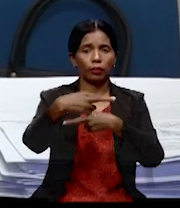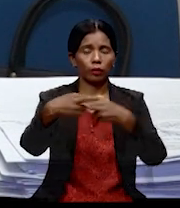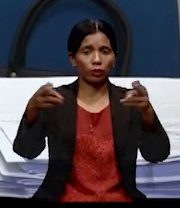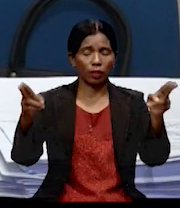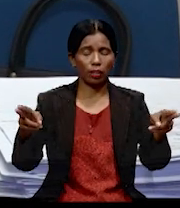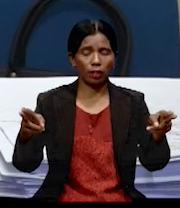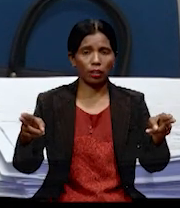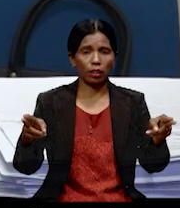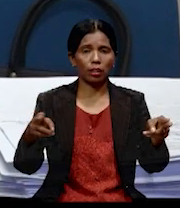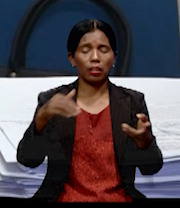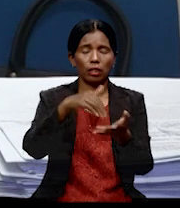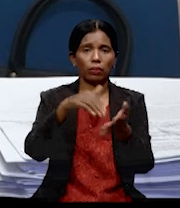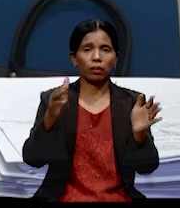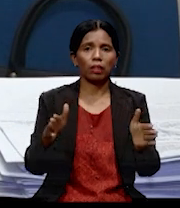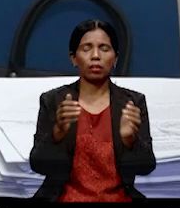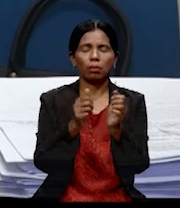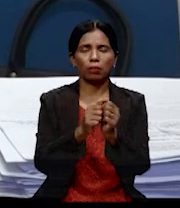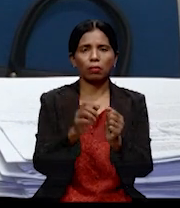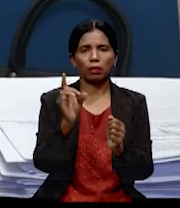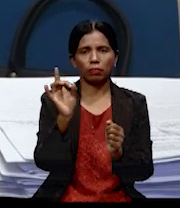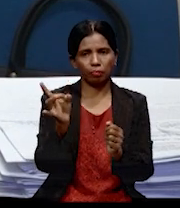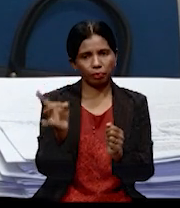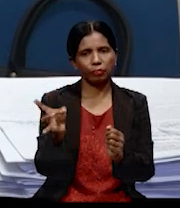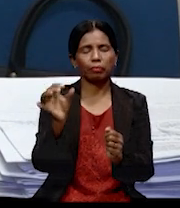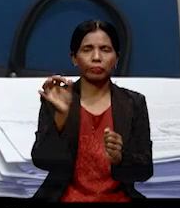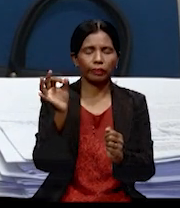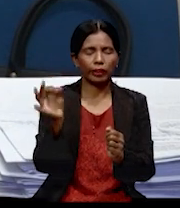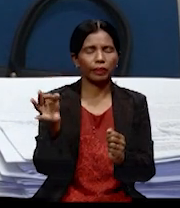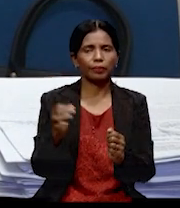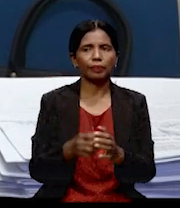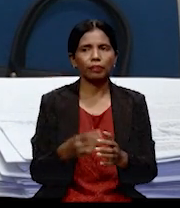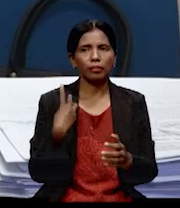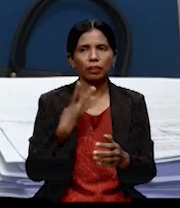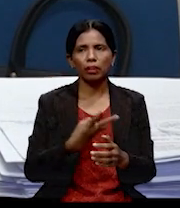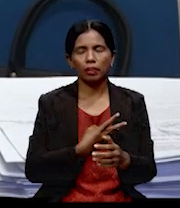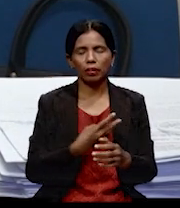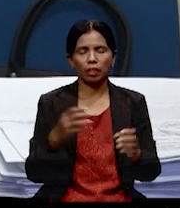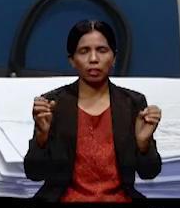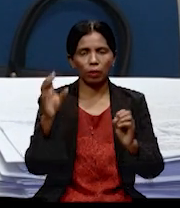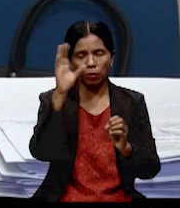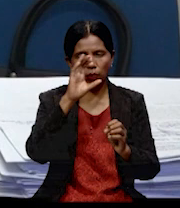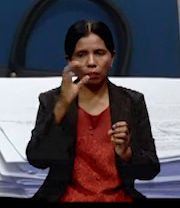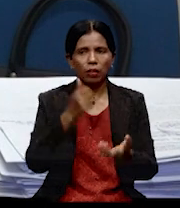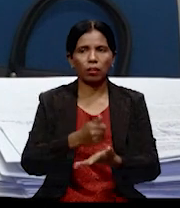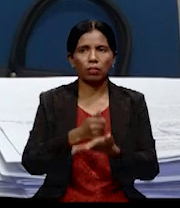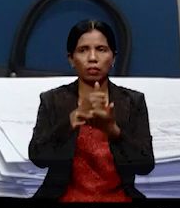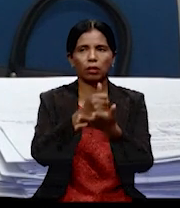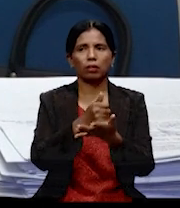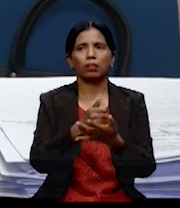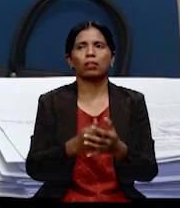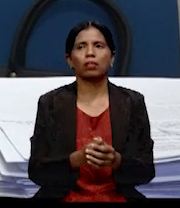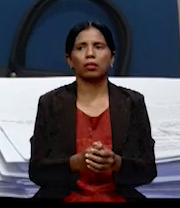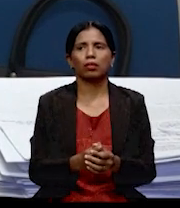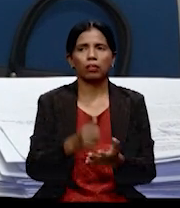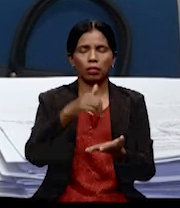90 alunos por turma. Situação ida nesse ne itala buka para atu resolver, aproveitamento alunos